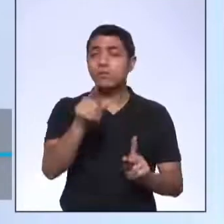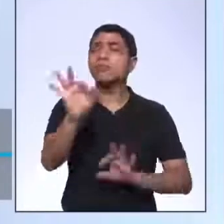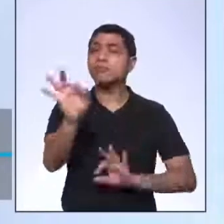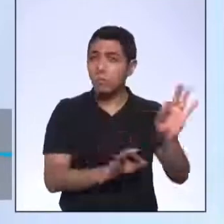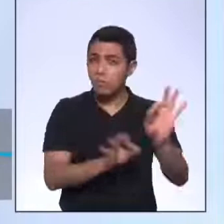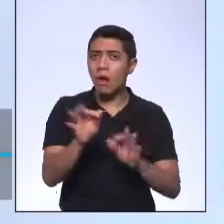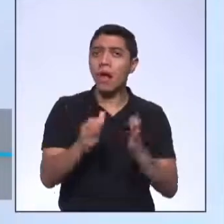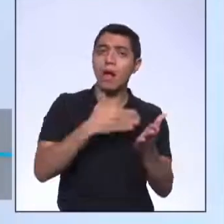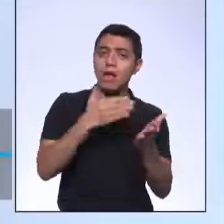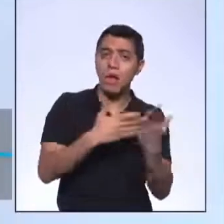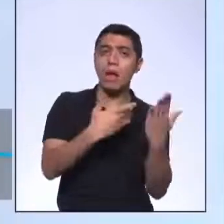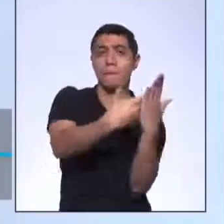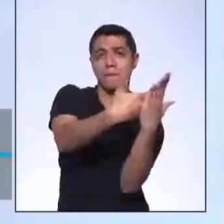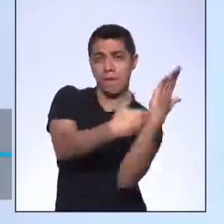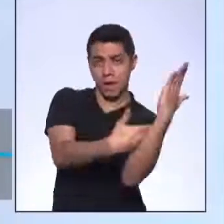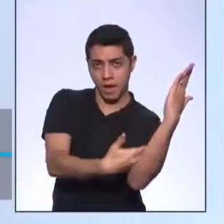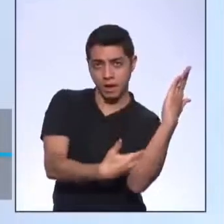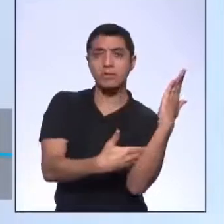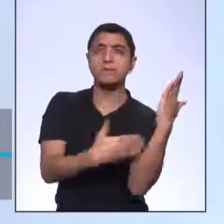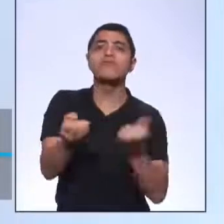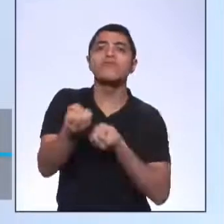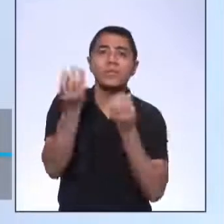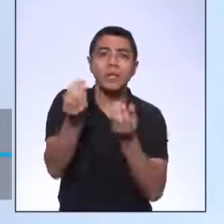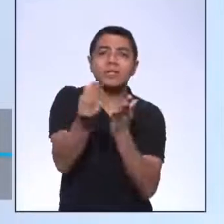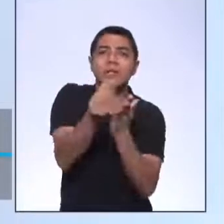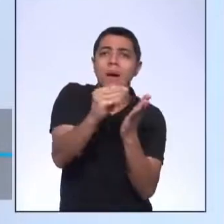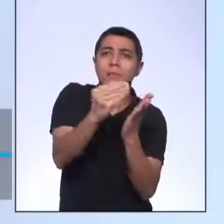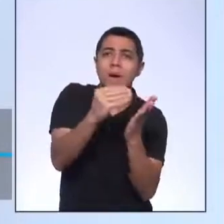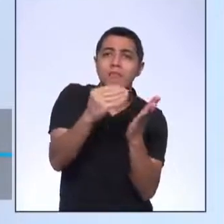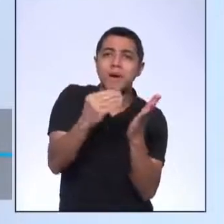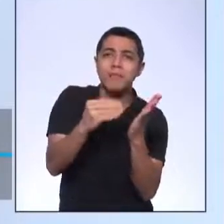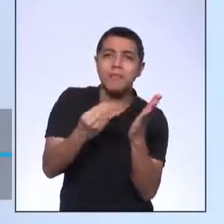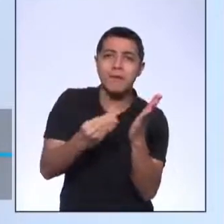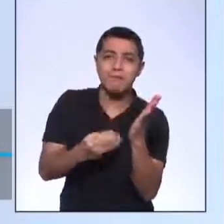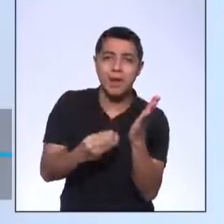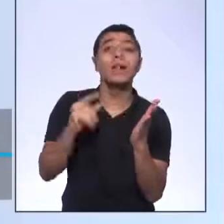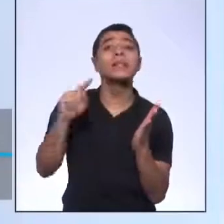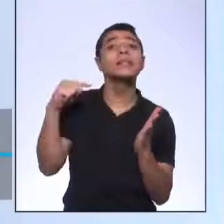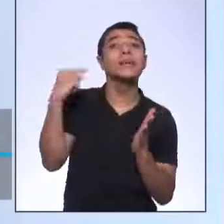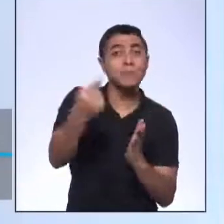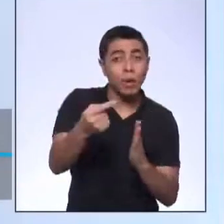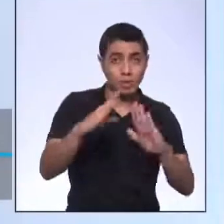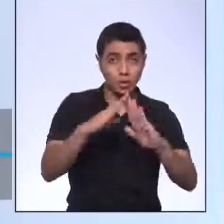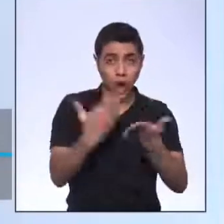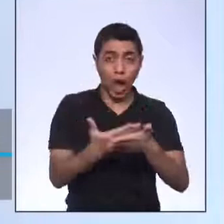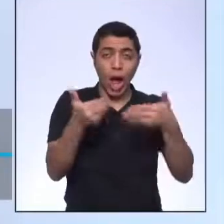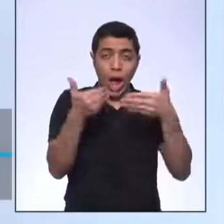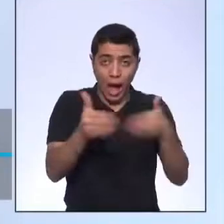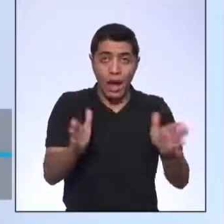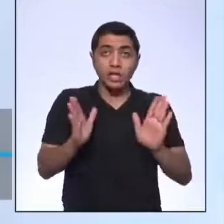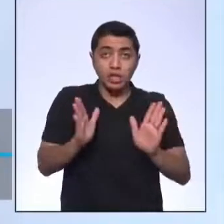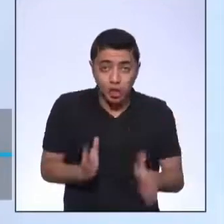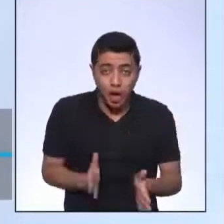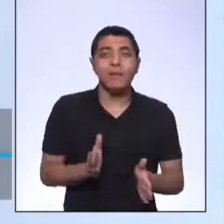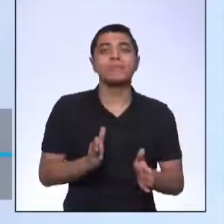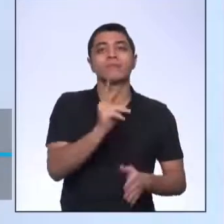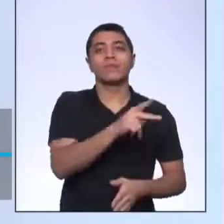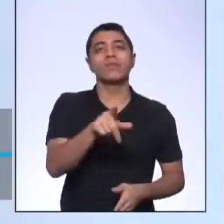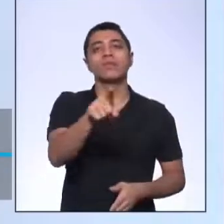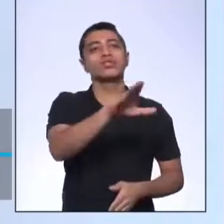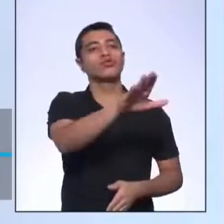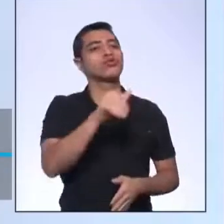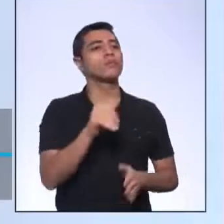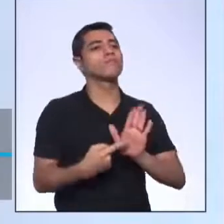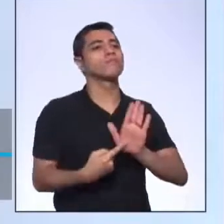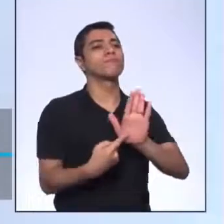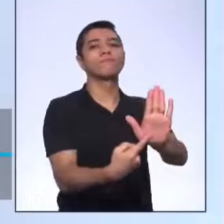com todo esse material que você produzir nesse período e a presente para o seu professor quando o retorno das aulas é uma forma